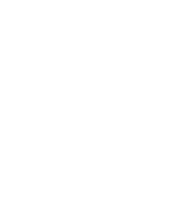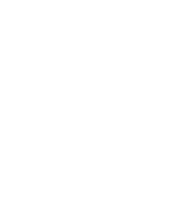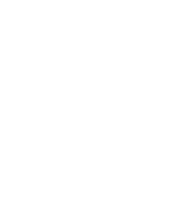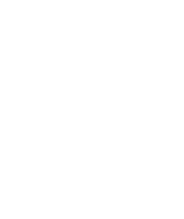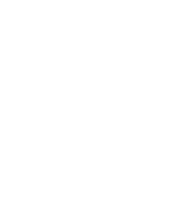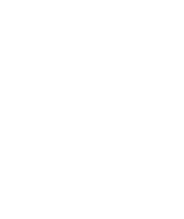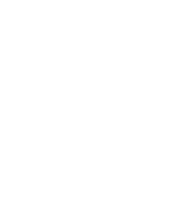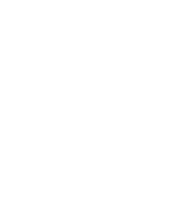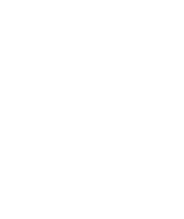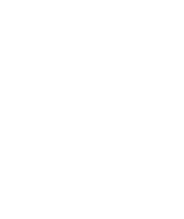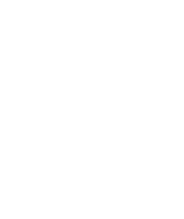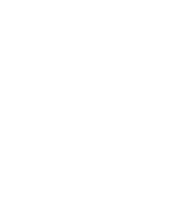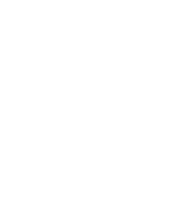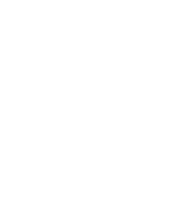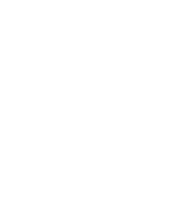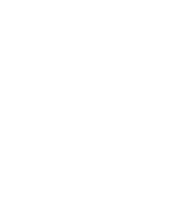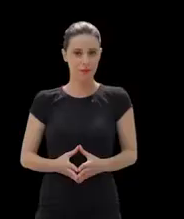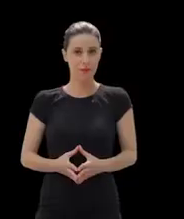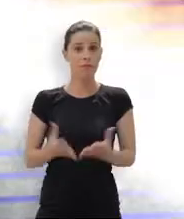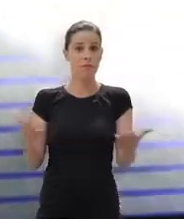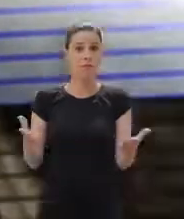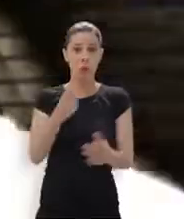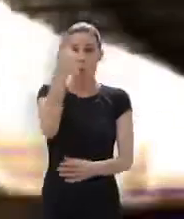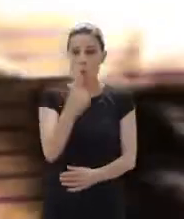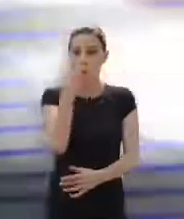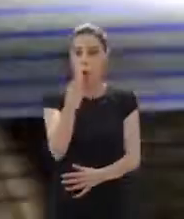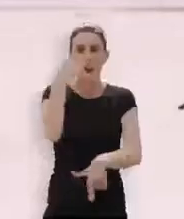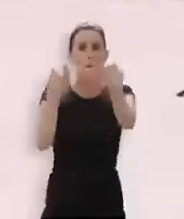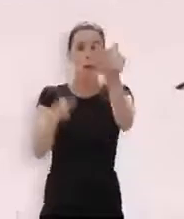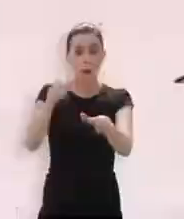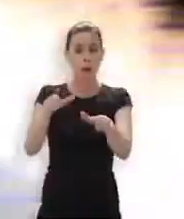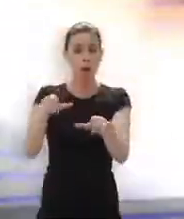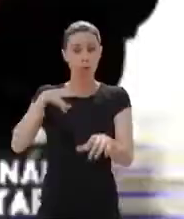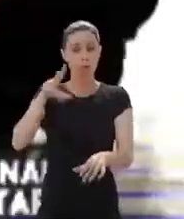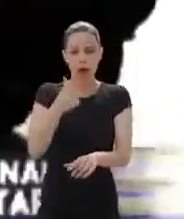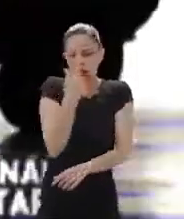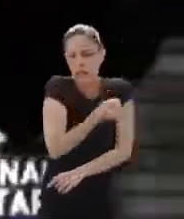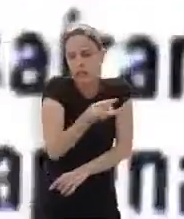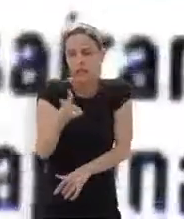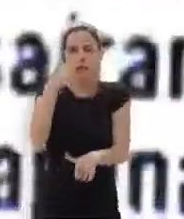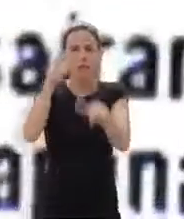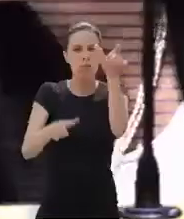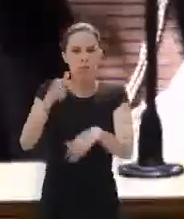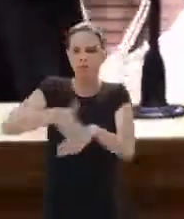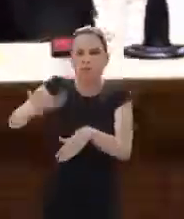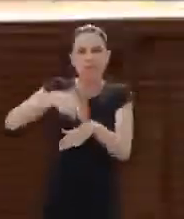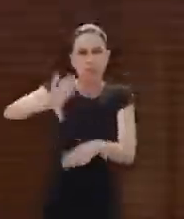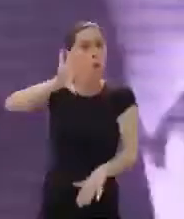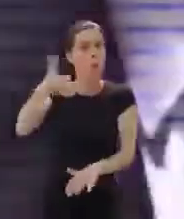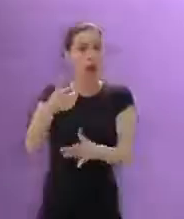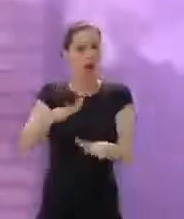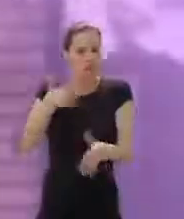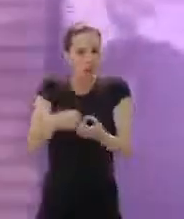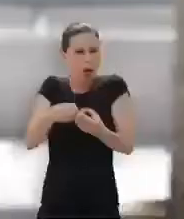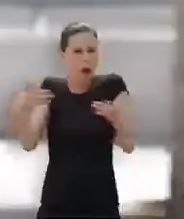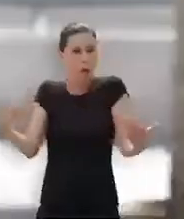o CEO Coligação democrática unitária com quarto da população portuguesa é pobre milhares de portugueses têm sair do país